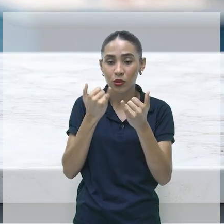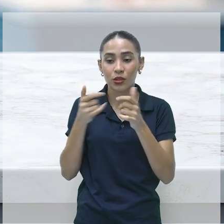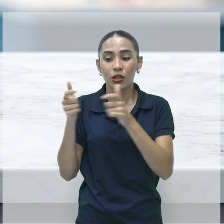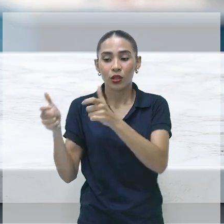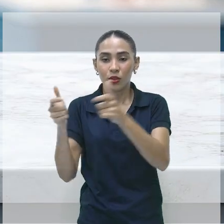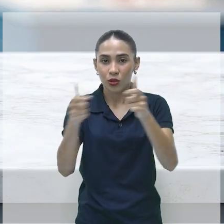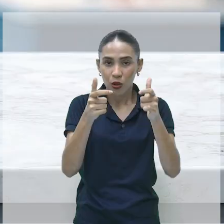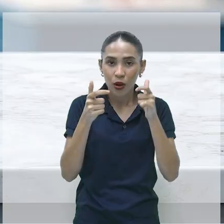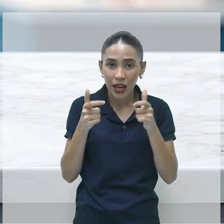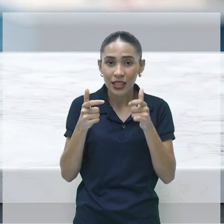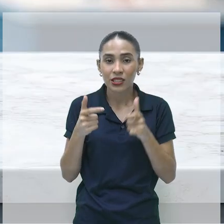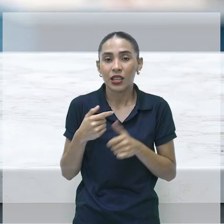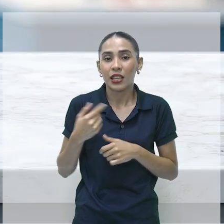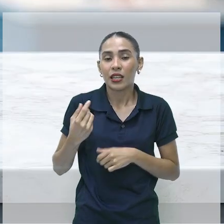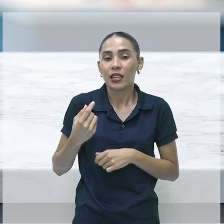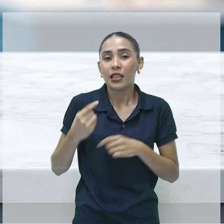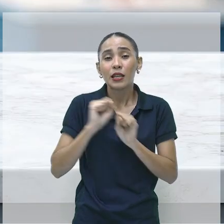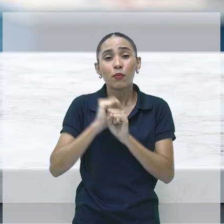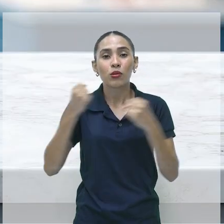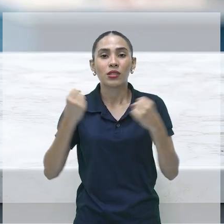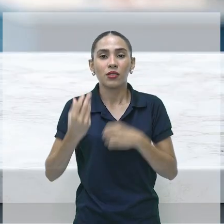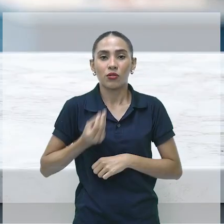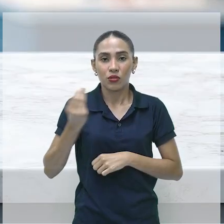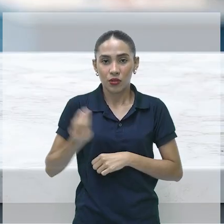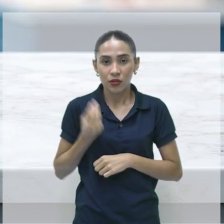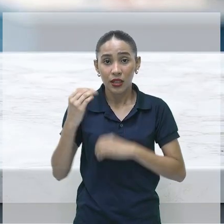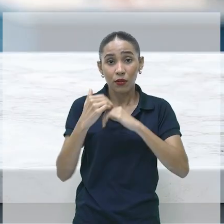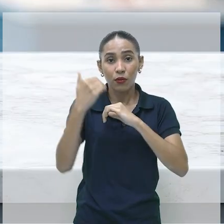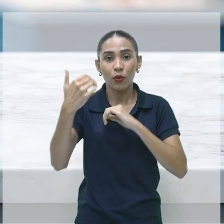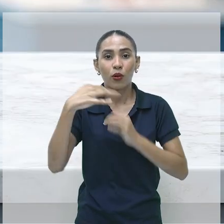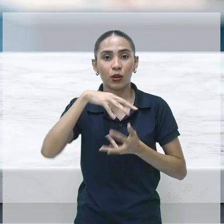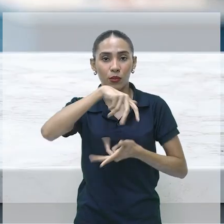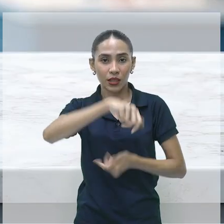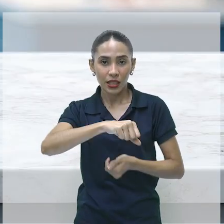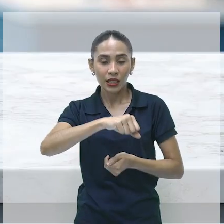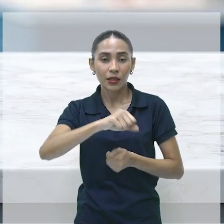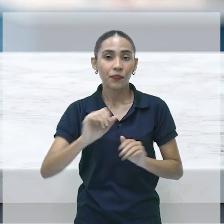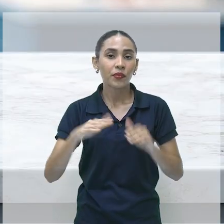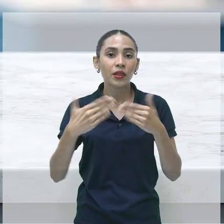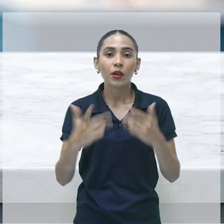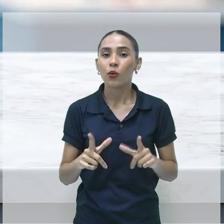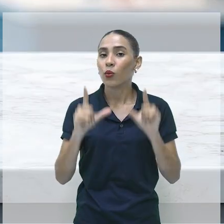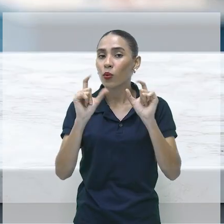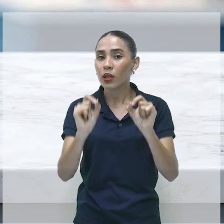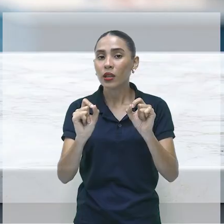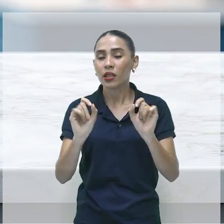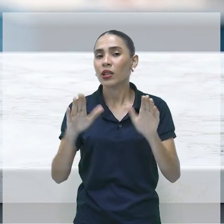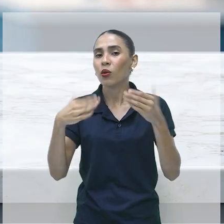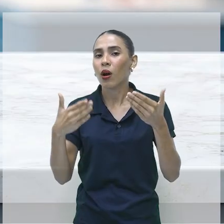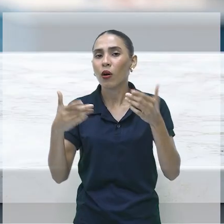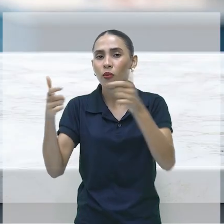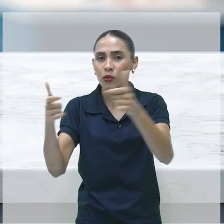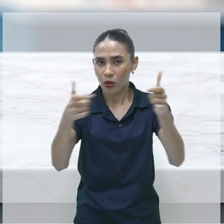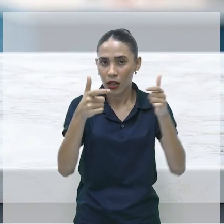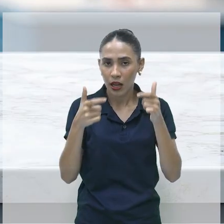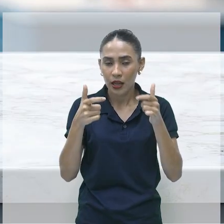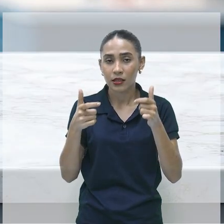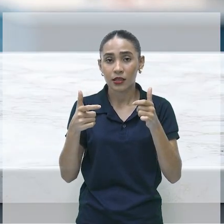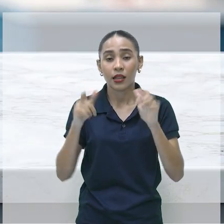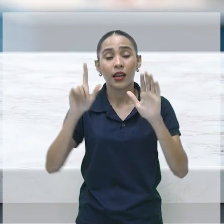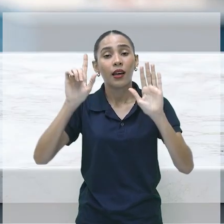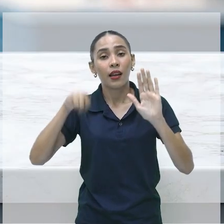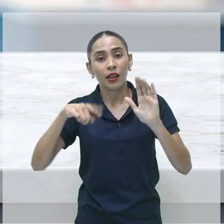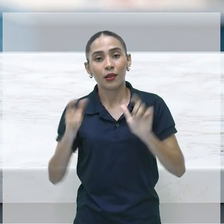informações de regiões inóspitas no planeta Terra. Então, o que são essas regiões? Elas